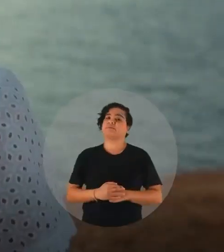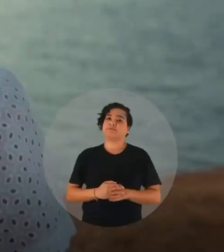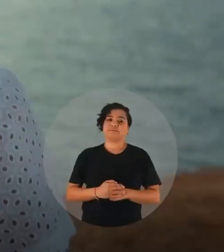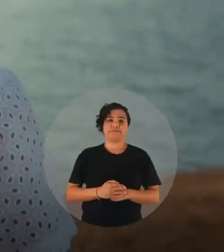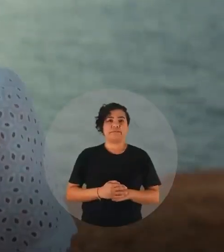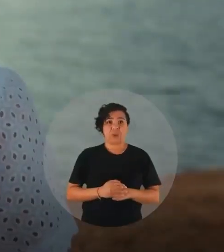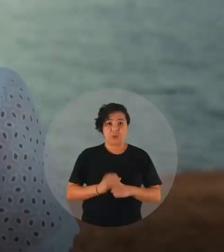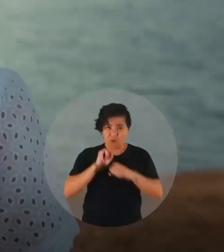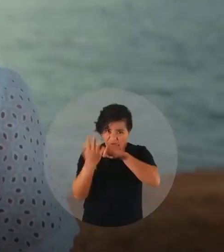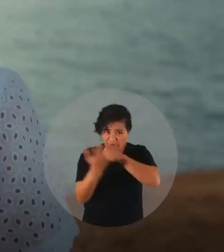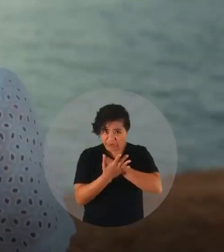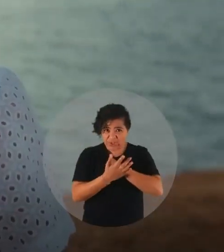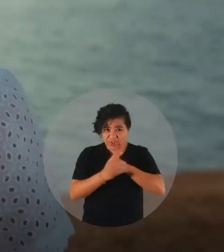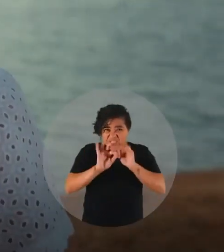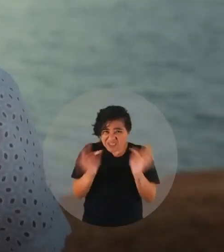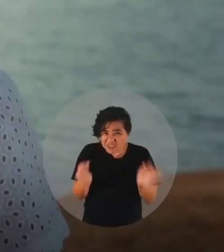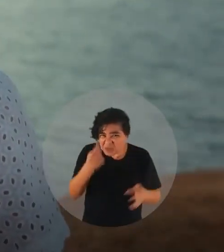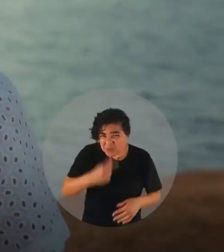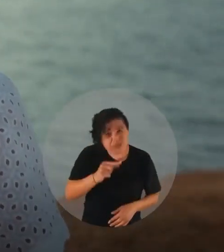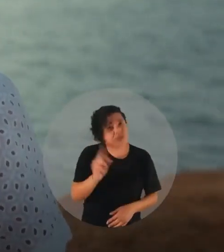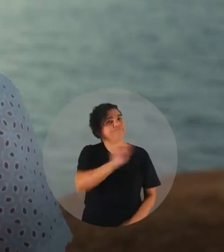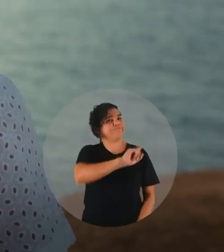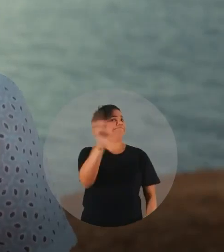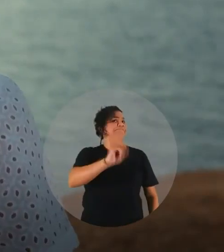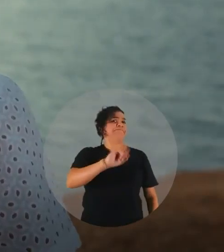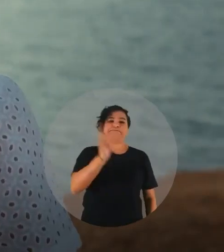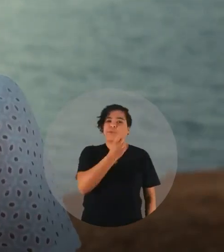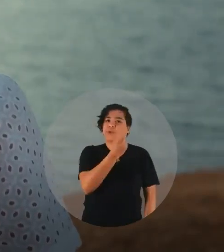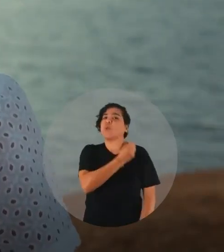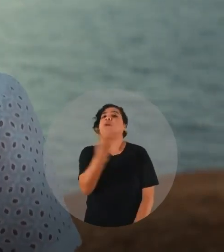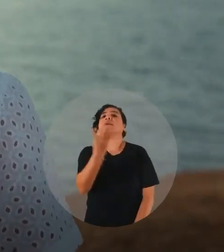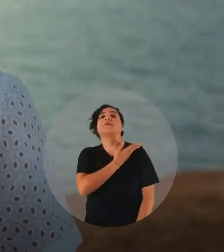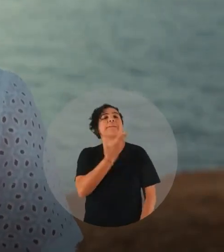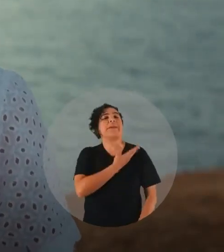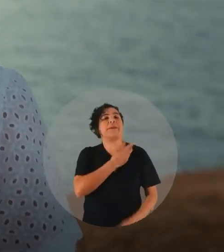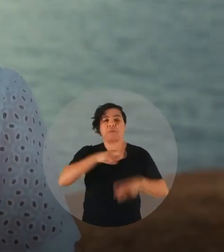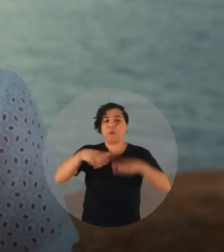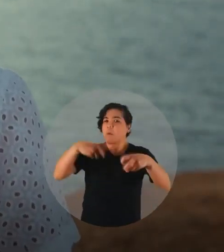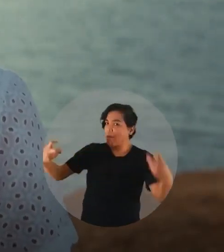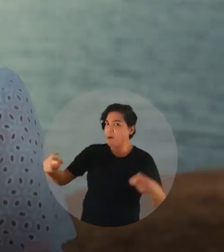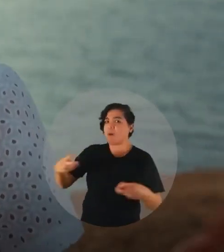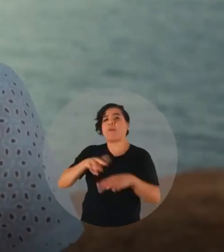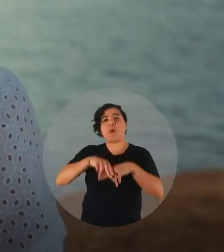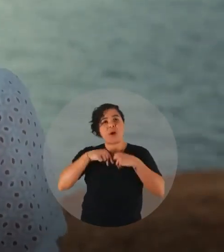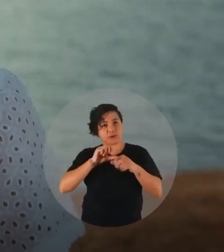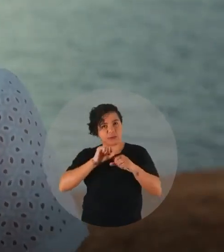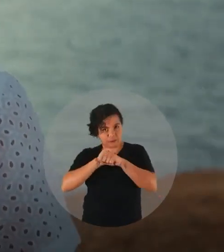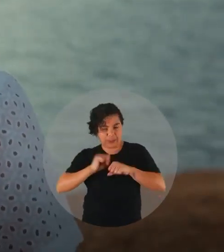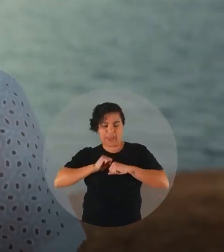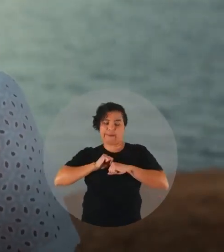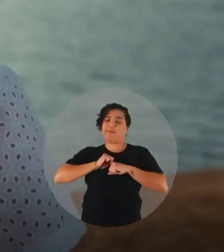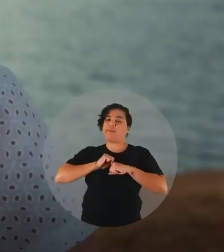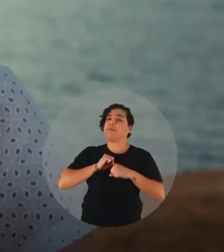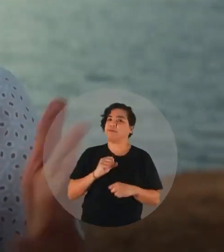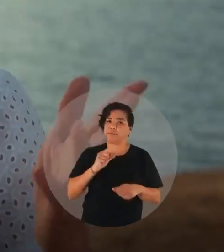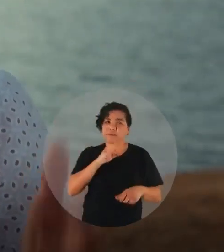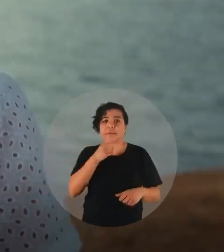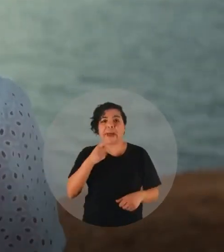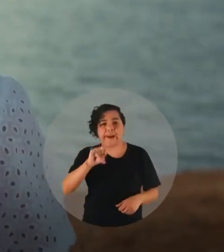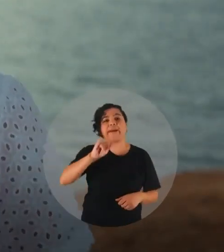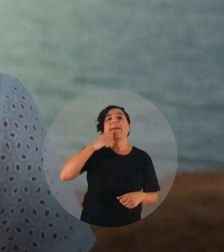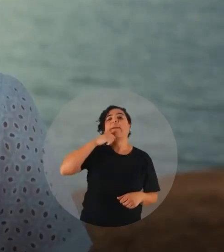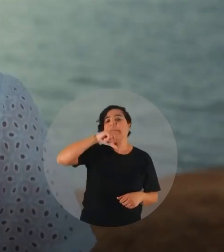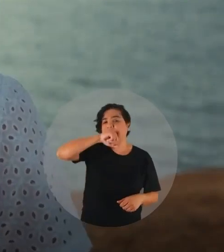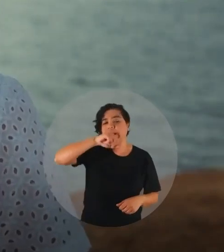Covid nunca foi uma gripezinha. Eu vi amigos morrerem de Covid. Eu vi pais, tios que perderam seus